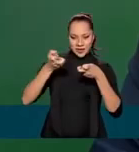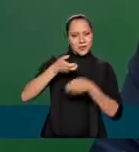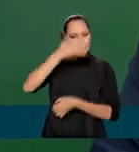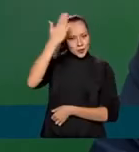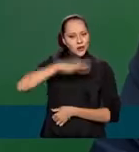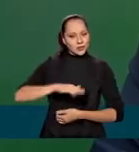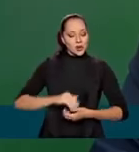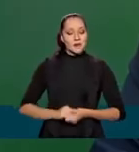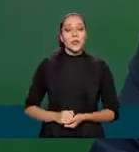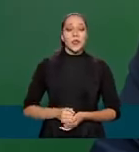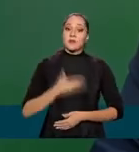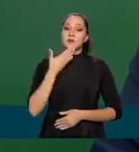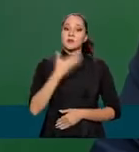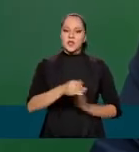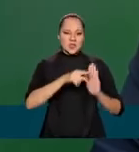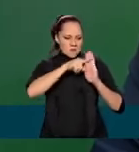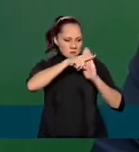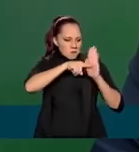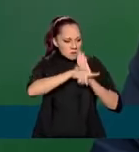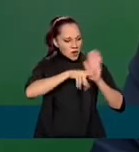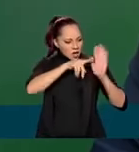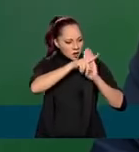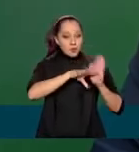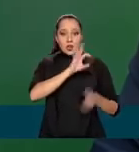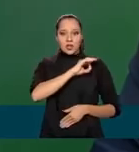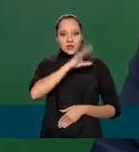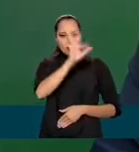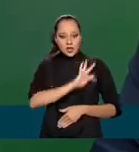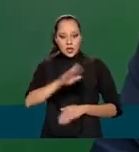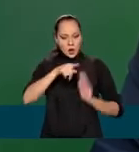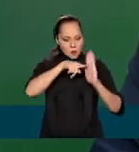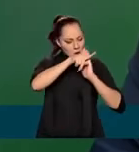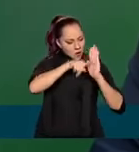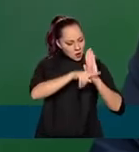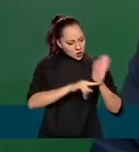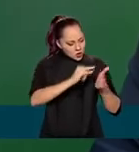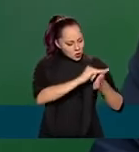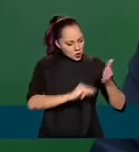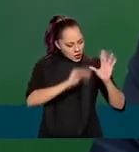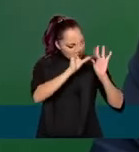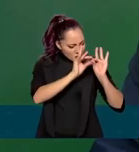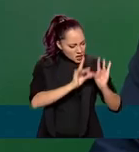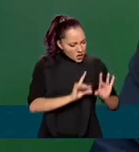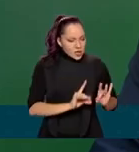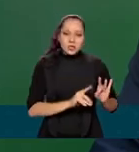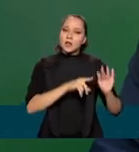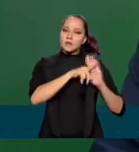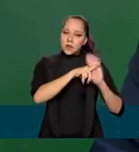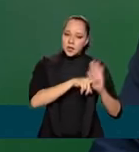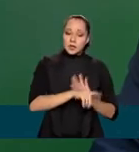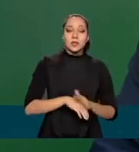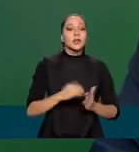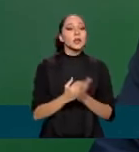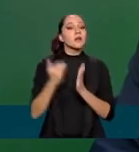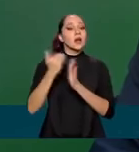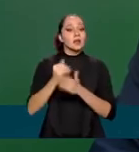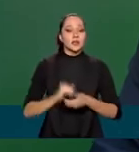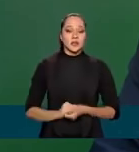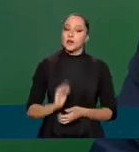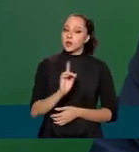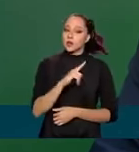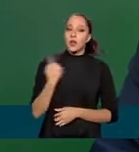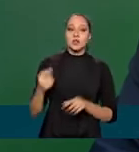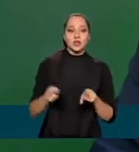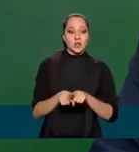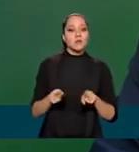vamos solicitar uma perícia do documento a polícia federal a imagem posso também